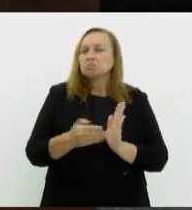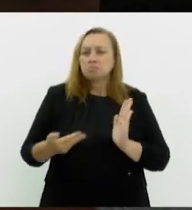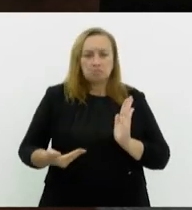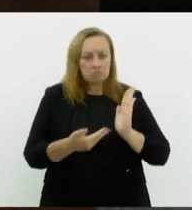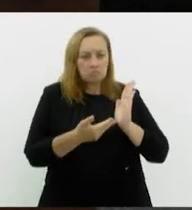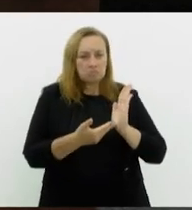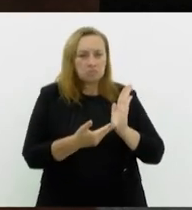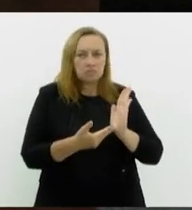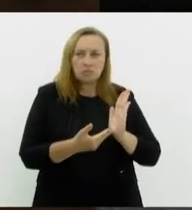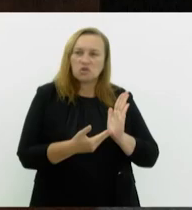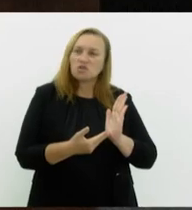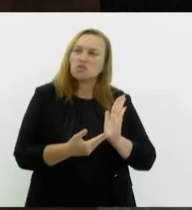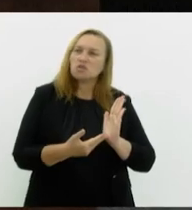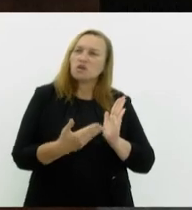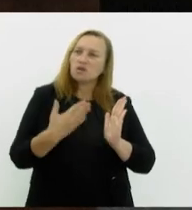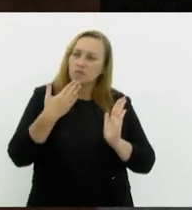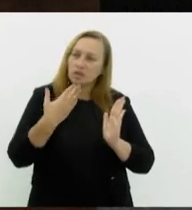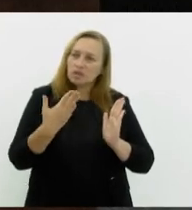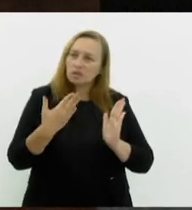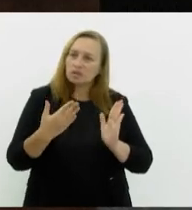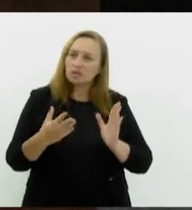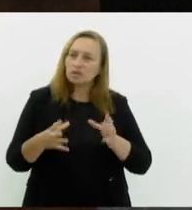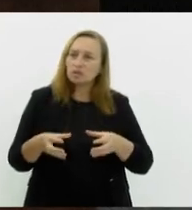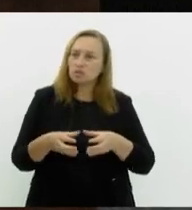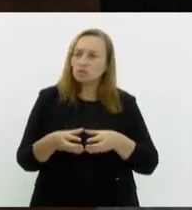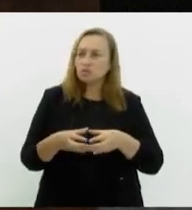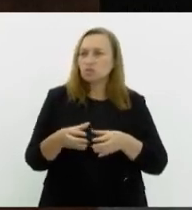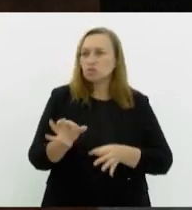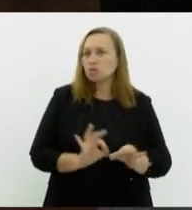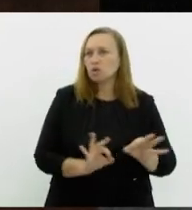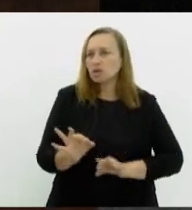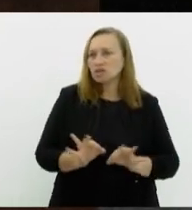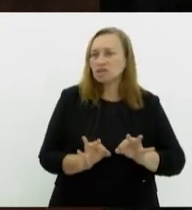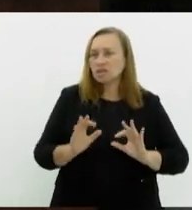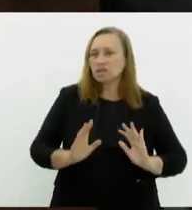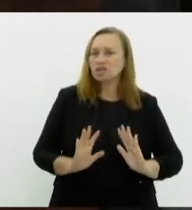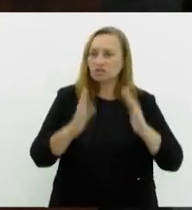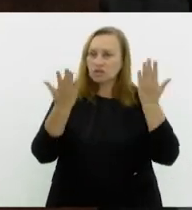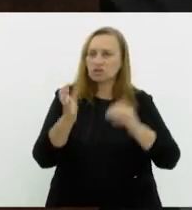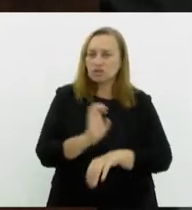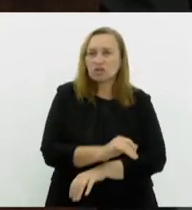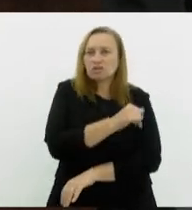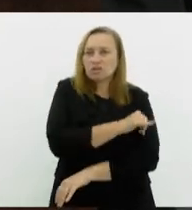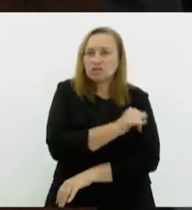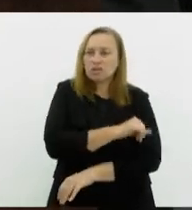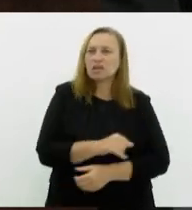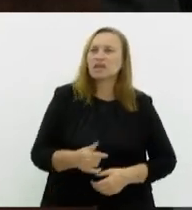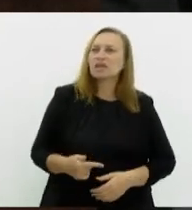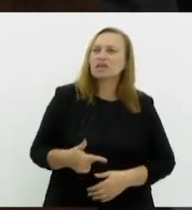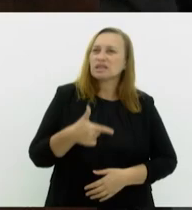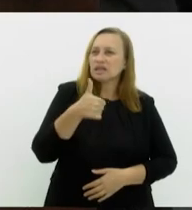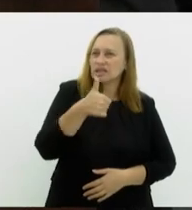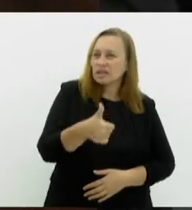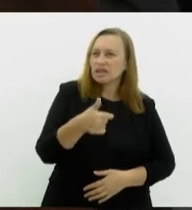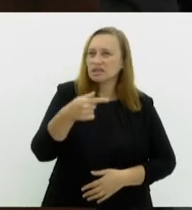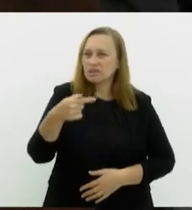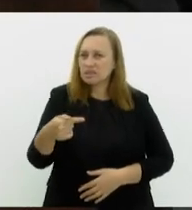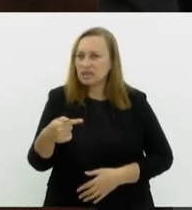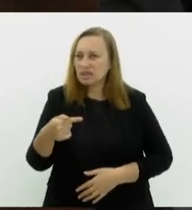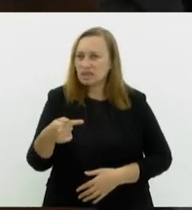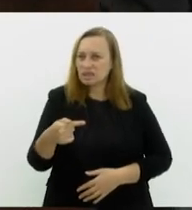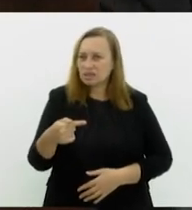foi reivindicado, inclusive, pelos organizadores do evento aqui no Estado do Rio de Janeiro. Ele está na 17ª